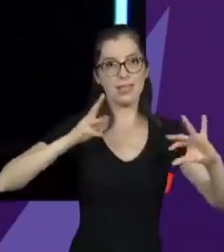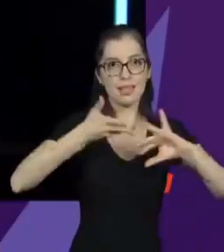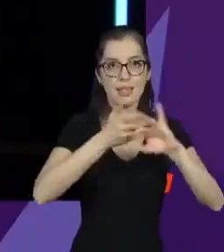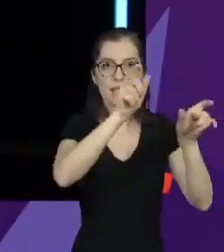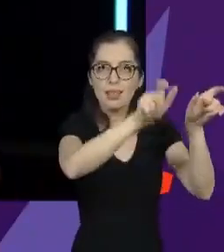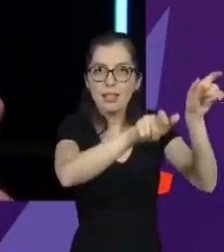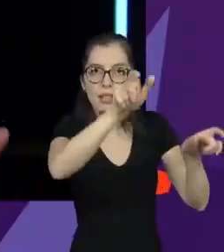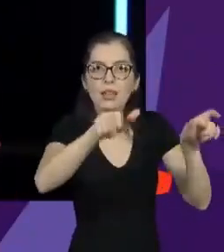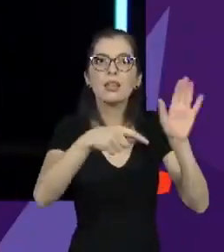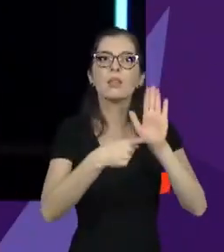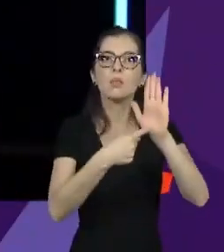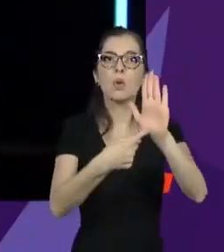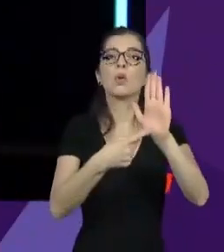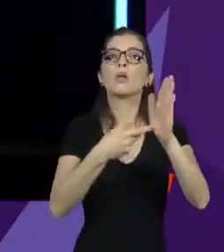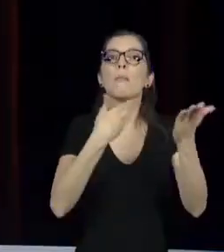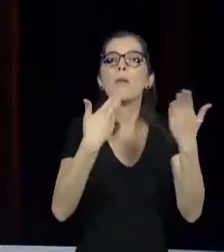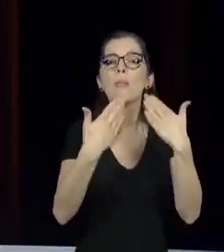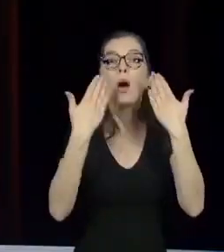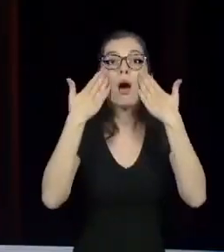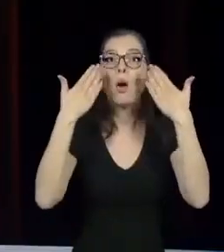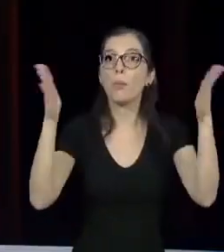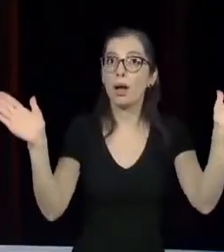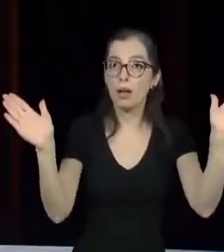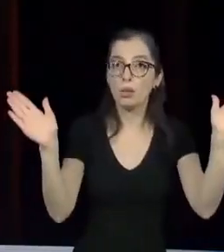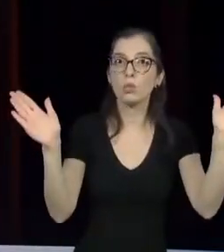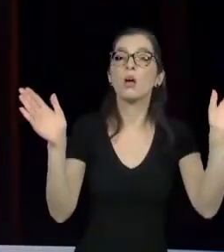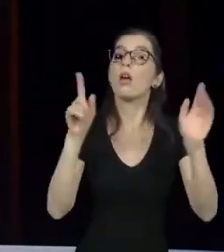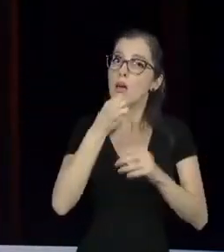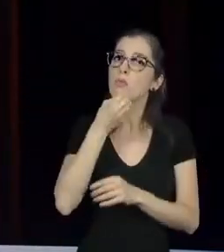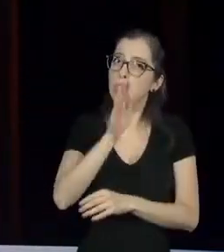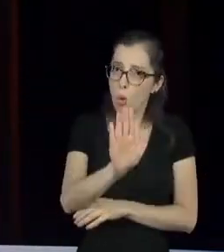as as com as pessoas, alco,